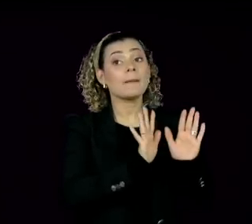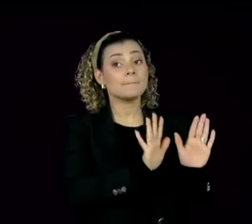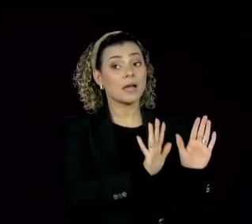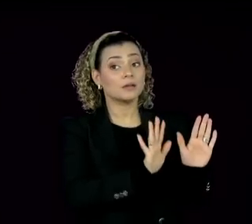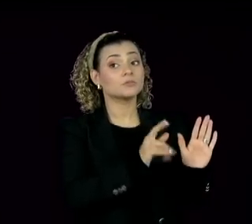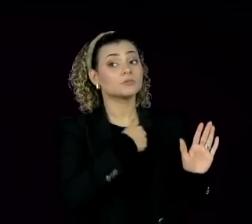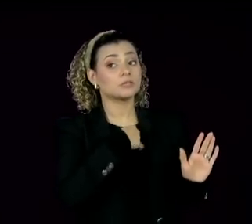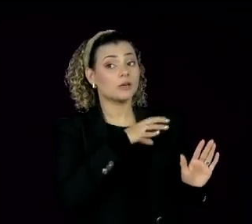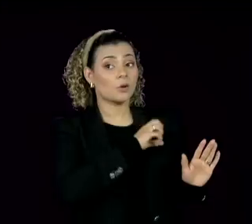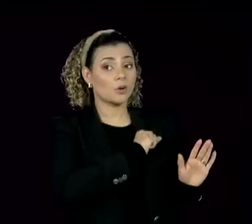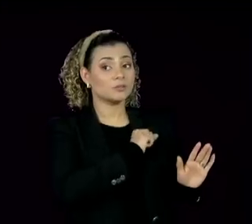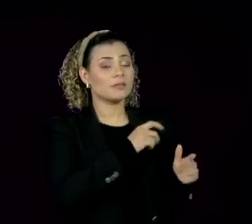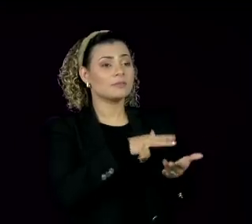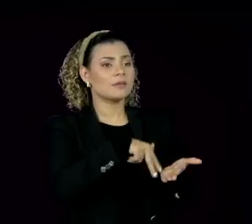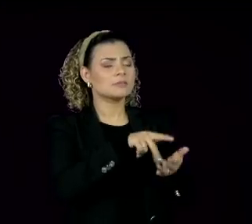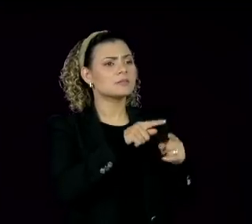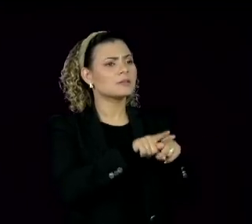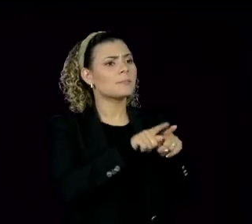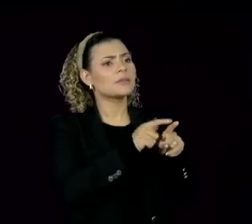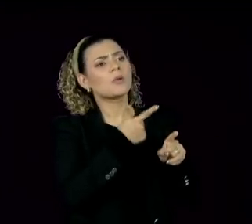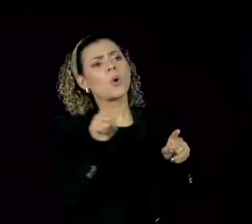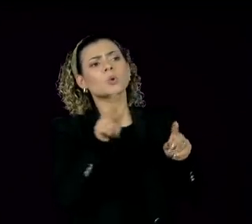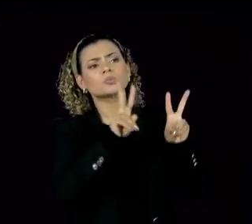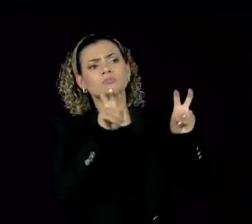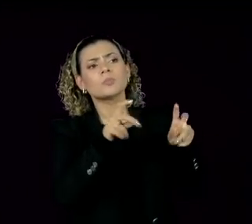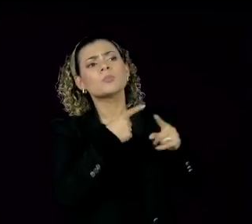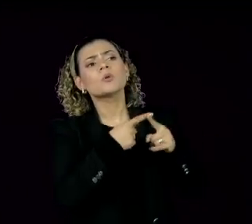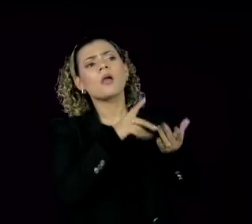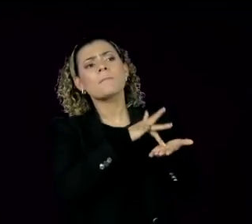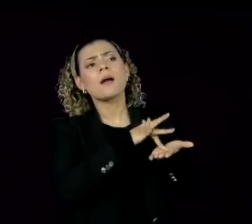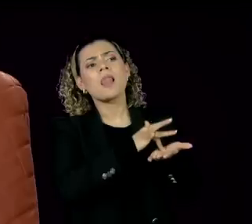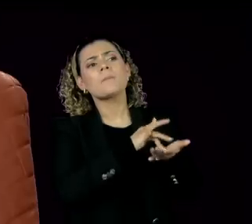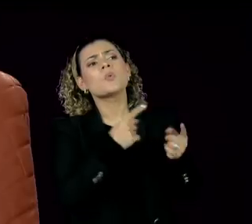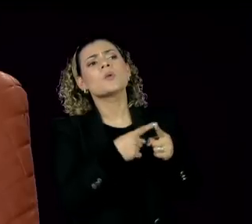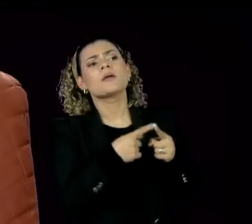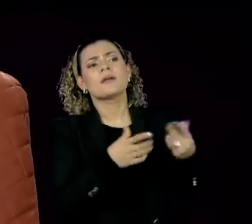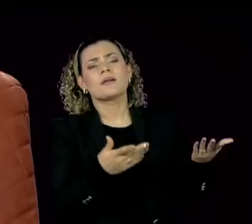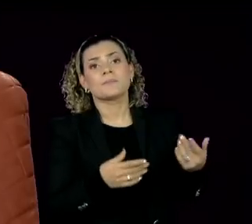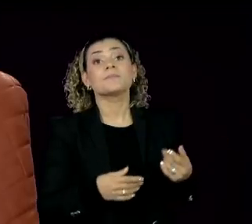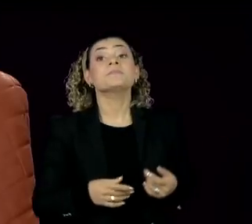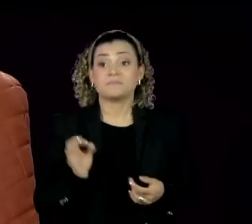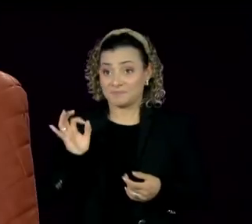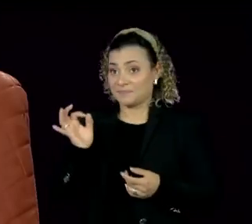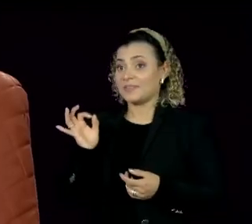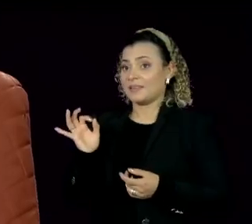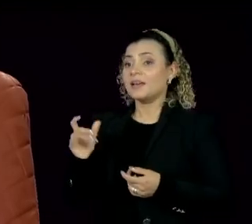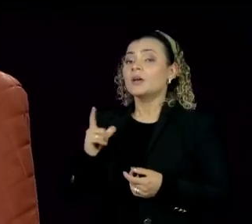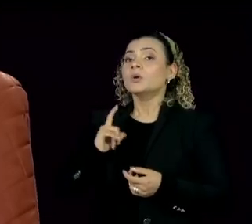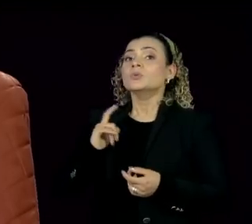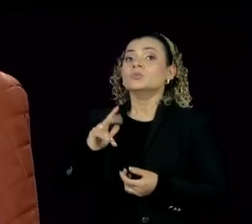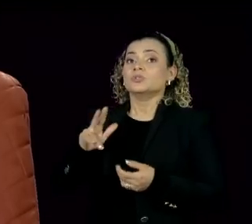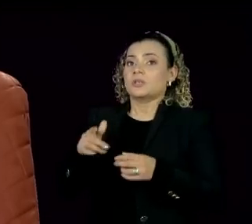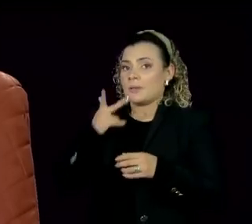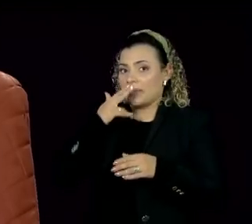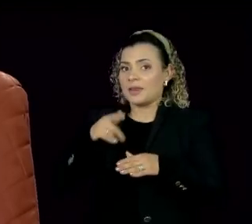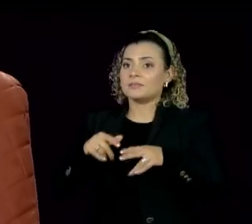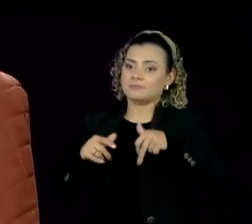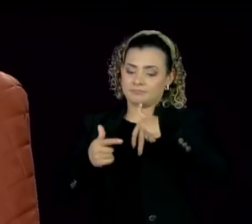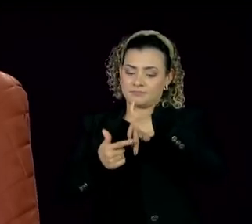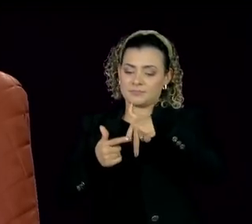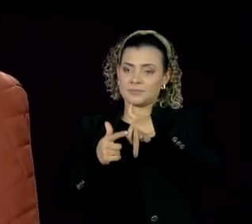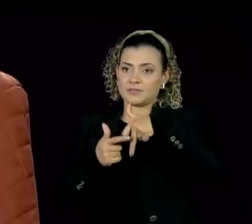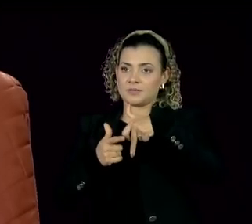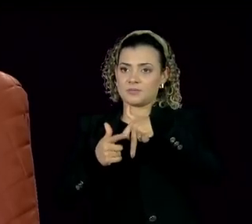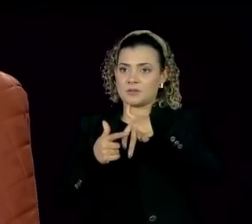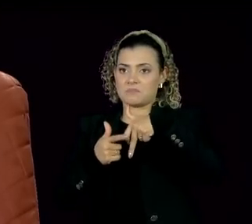pela dança, tinha um outro motivo também que te levou para o balé, não tinha? Eu tinha um joelho meio para dentro e